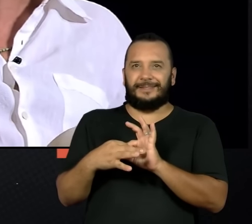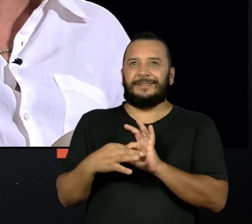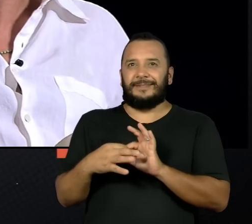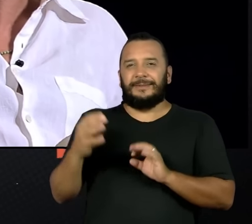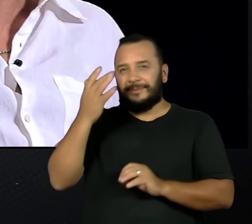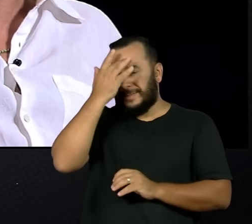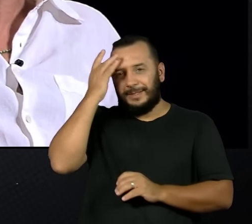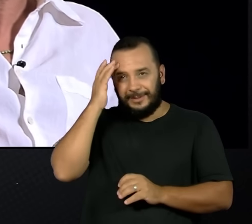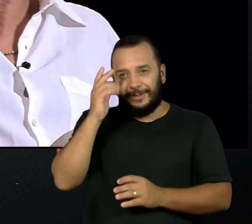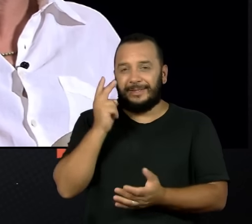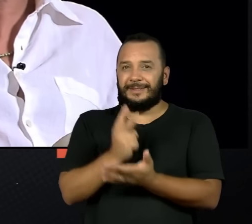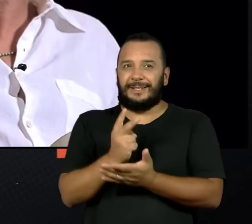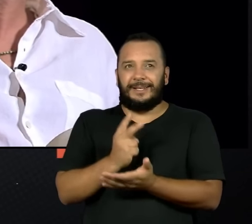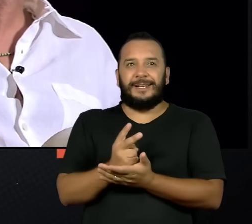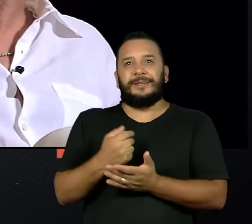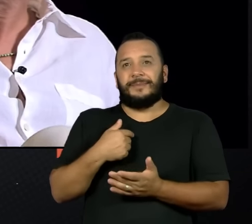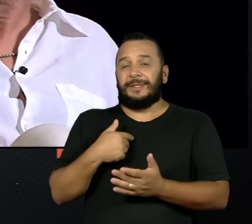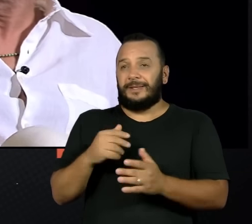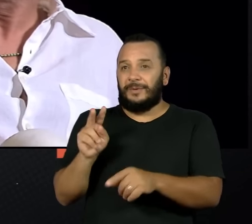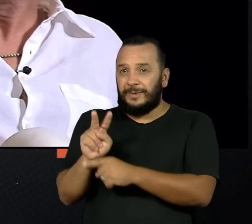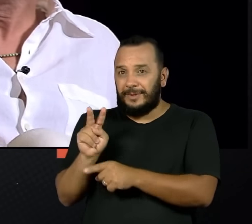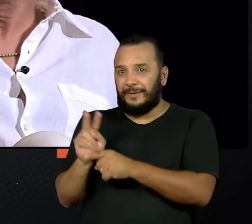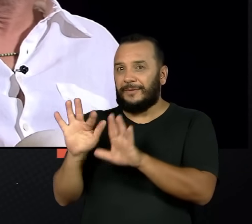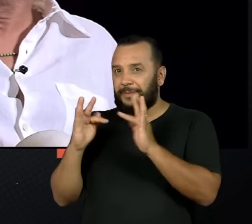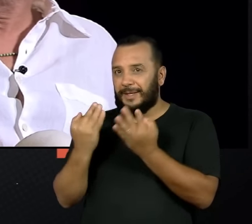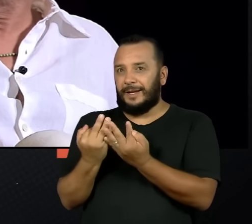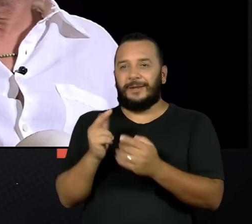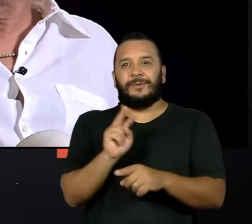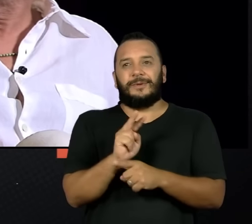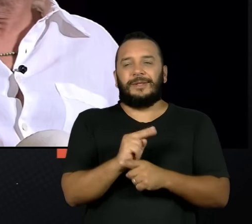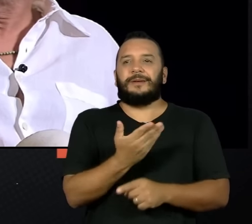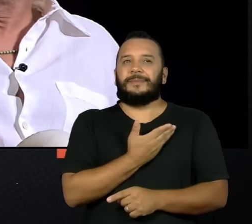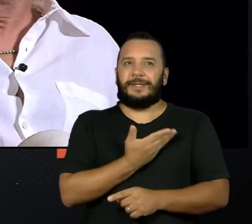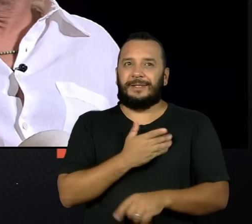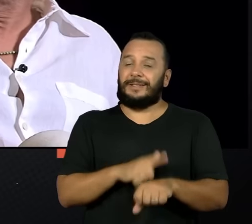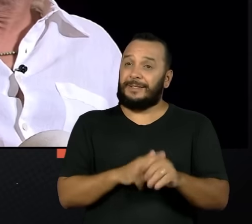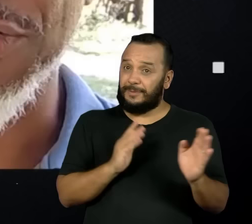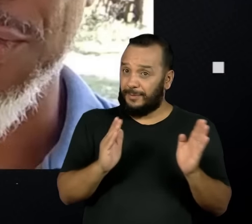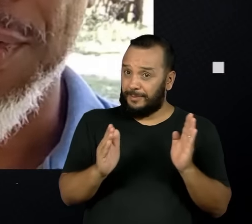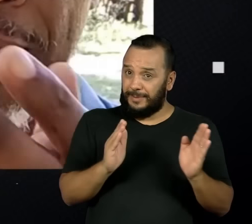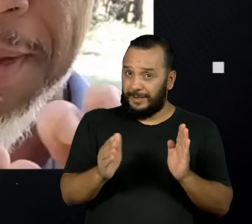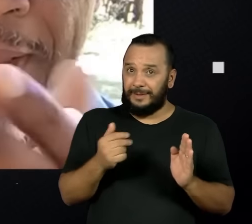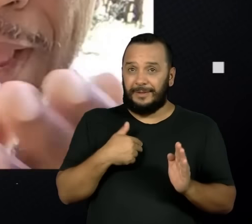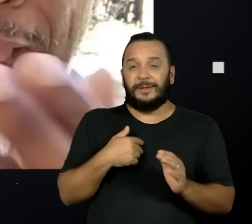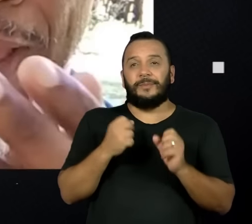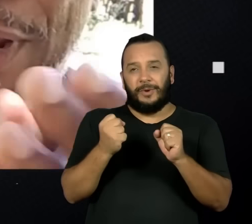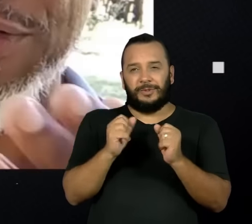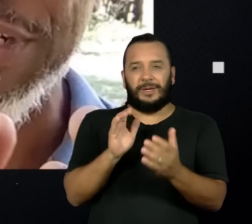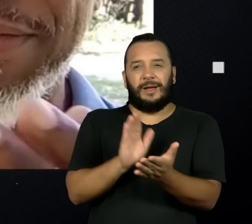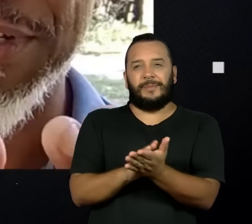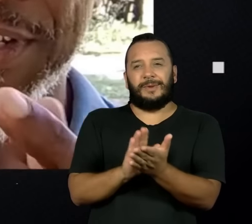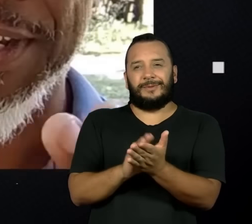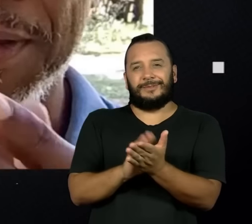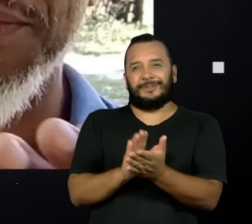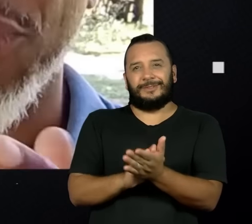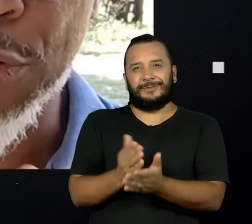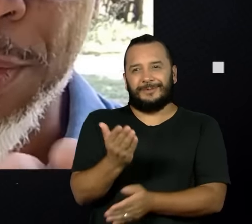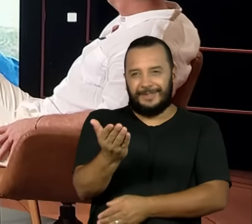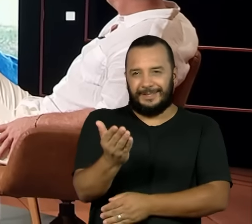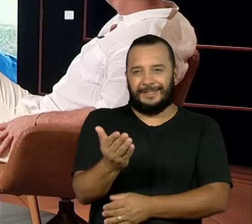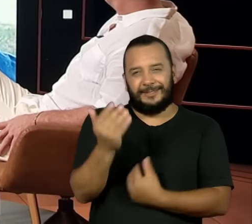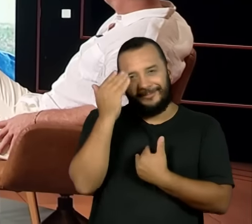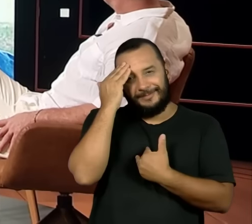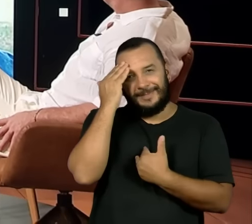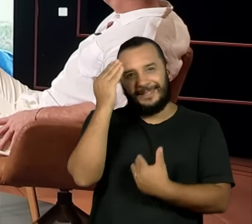foi uma pessoa muito atenta aos seus familiares e aos seus amigos e nesse momento eu só posso aplaudir a você